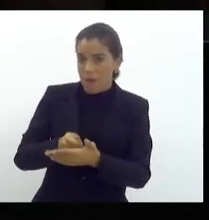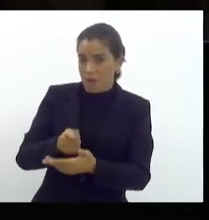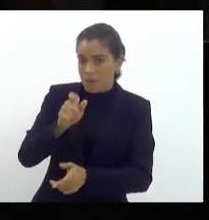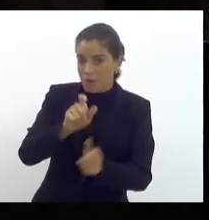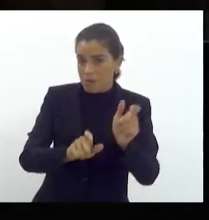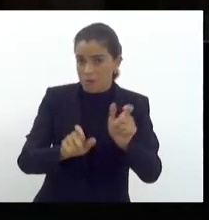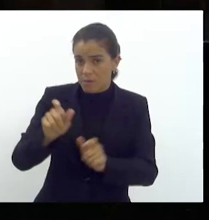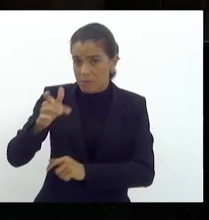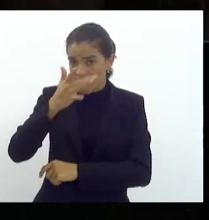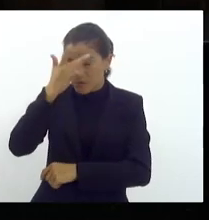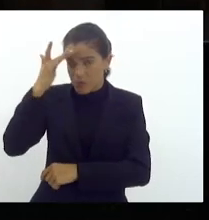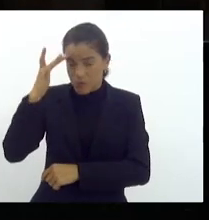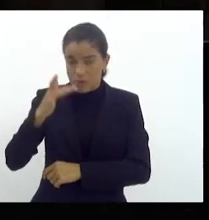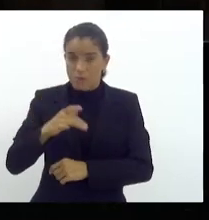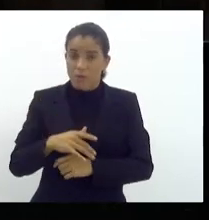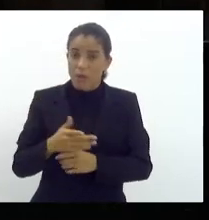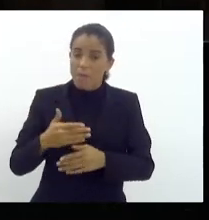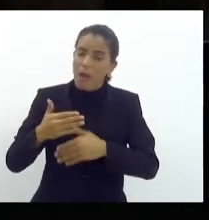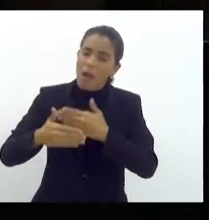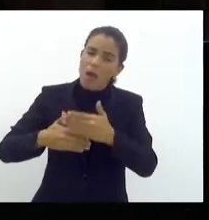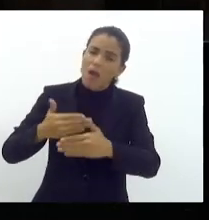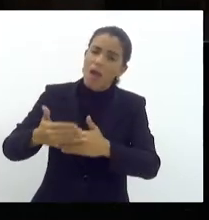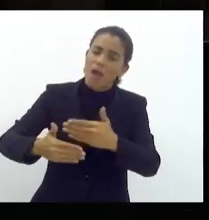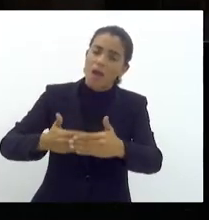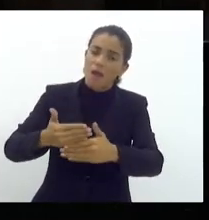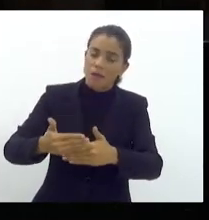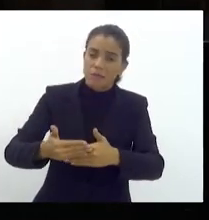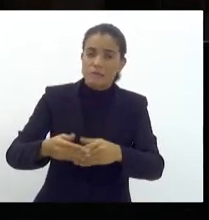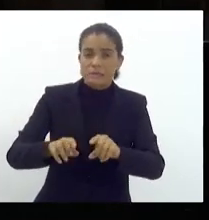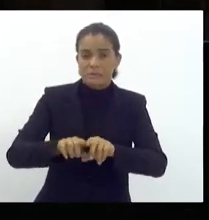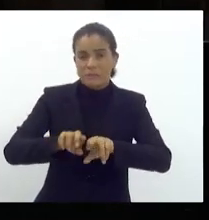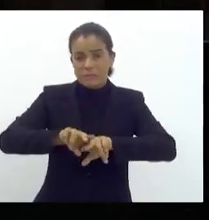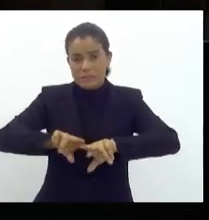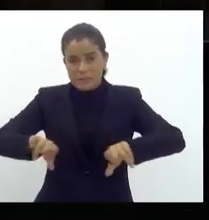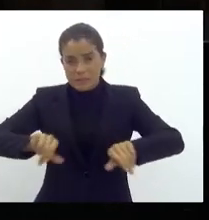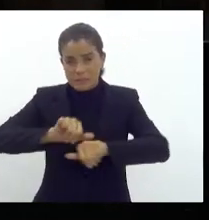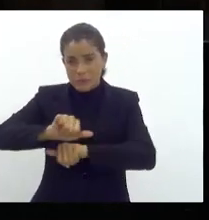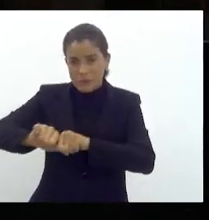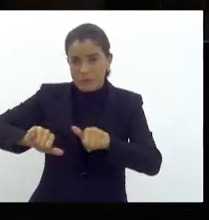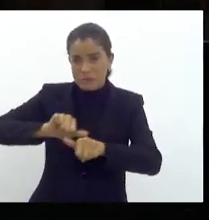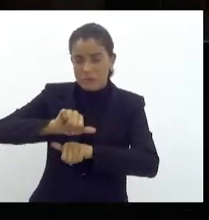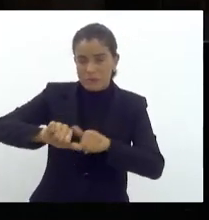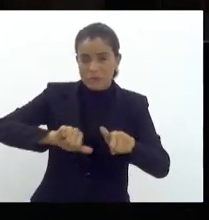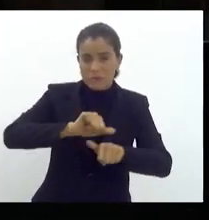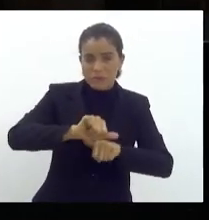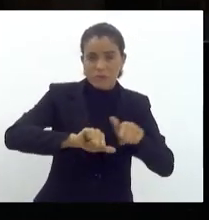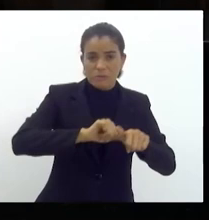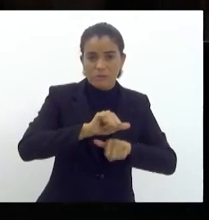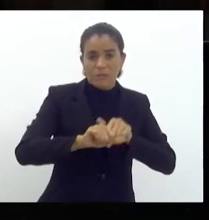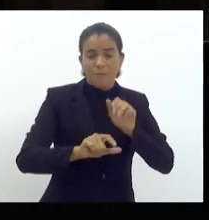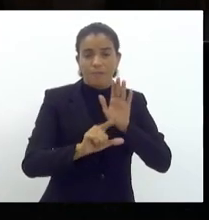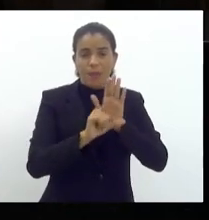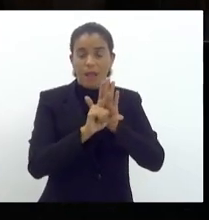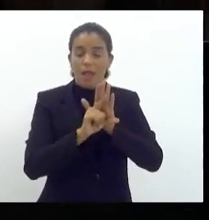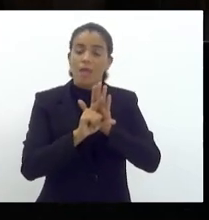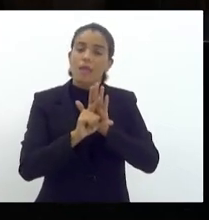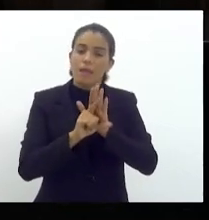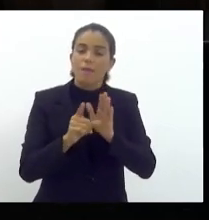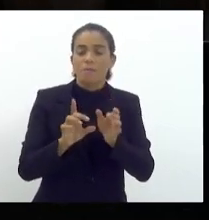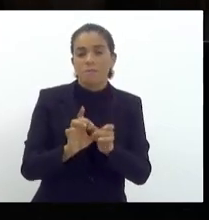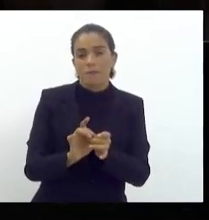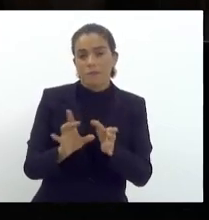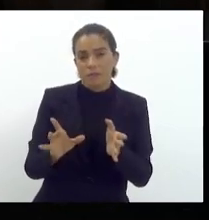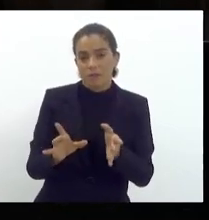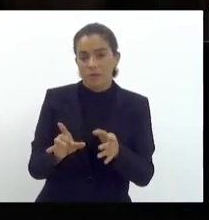pessoal ao longo dos anos e das diversas alterações a lei esse uso passou a ser